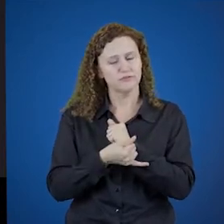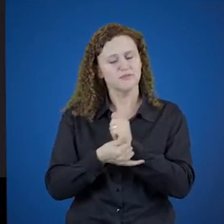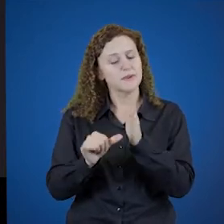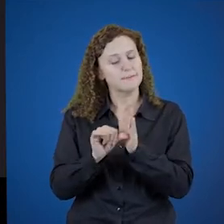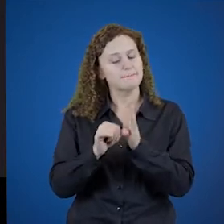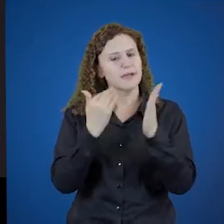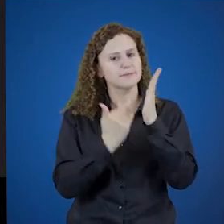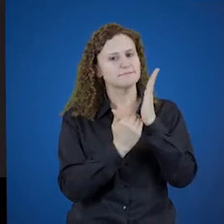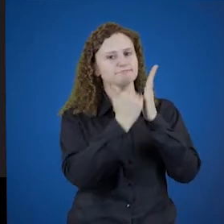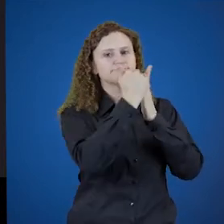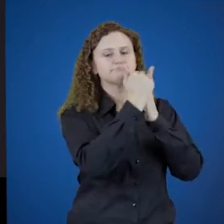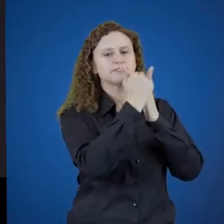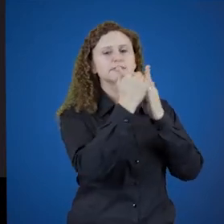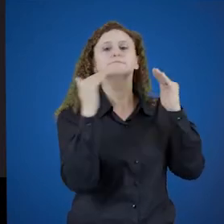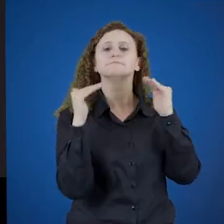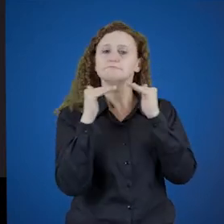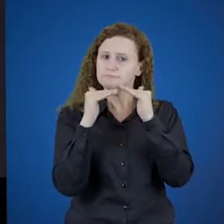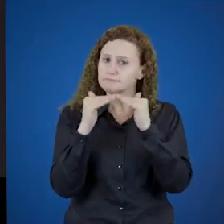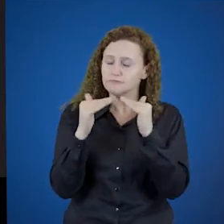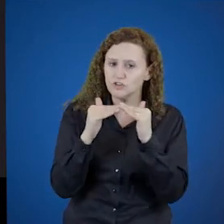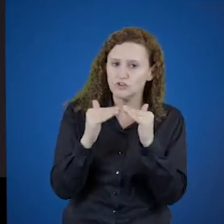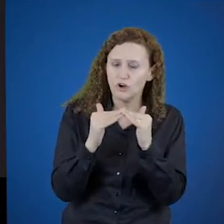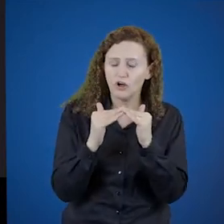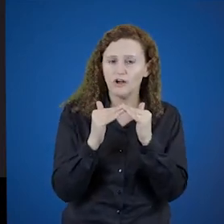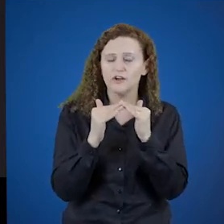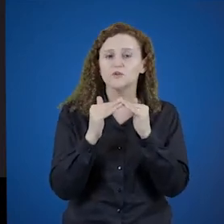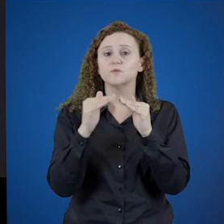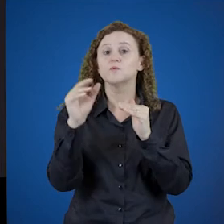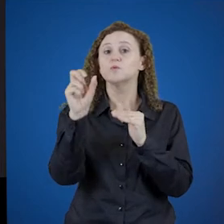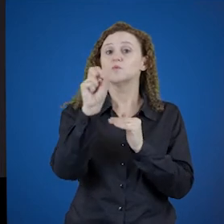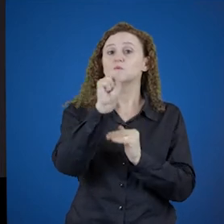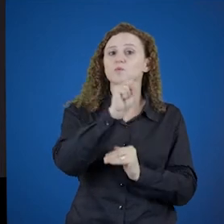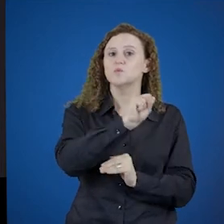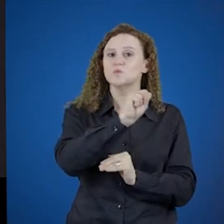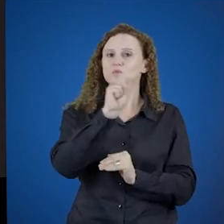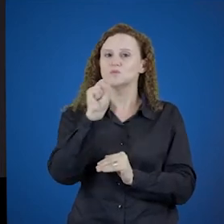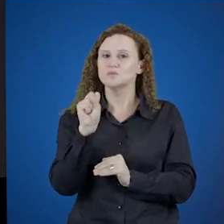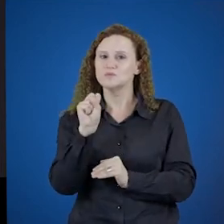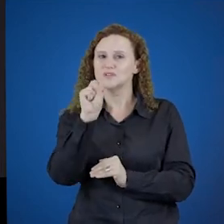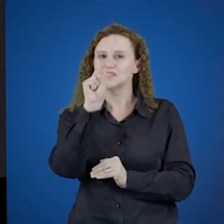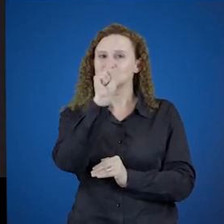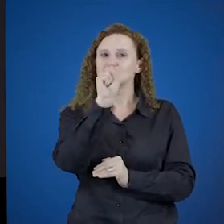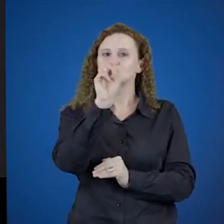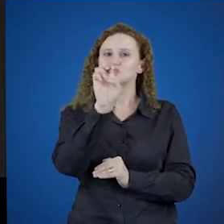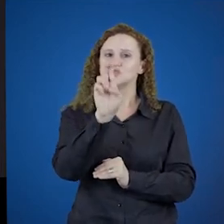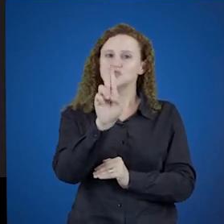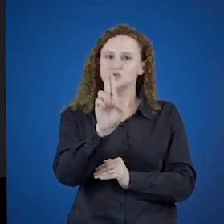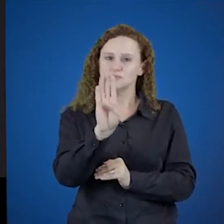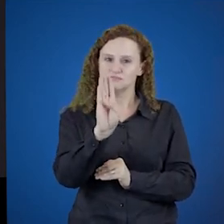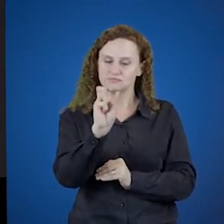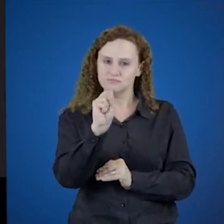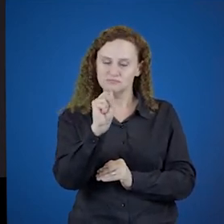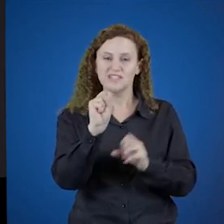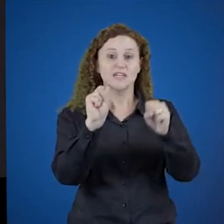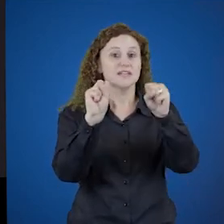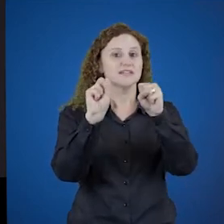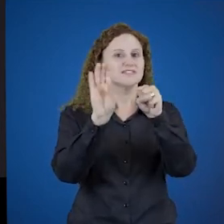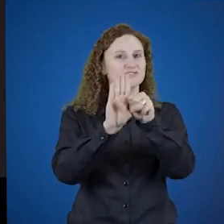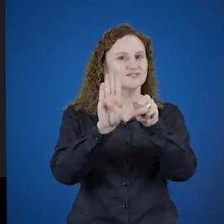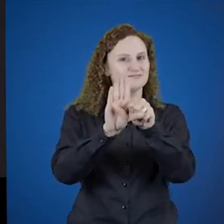os adjetivos concordam com o substantivo a que ele se